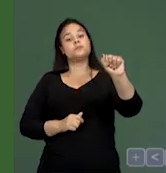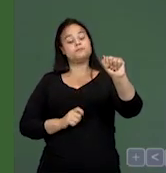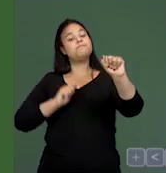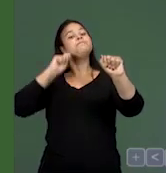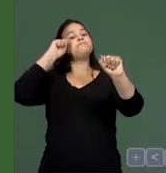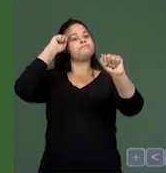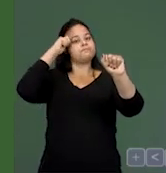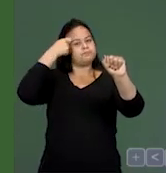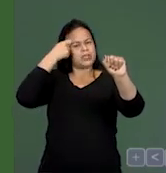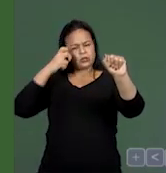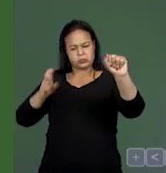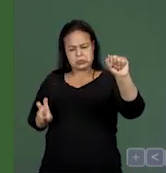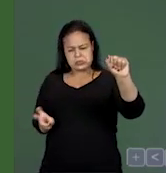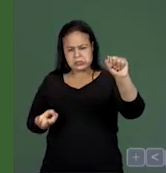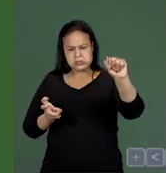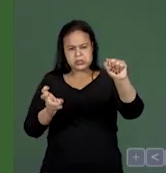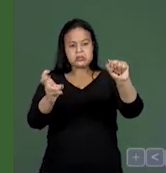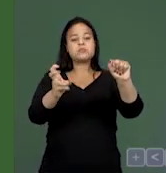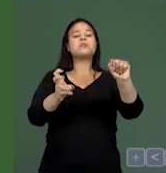preto,